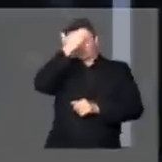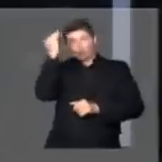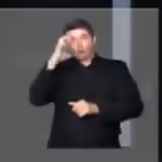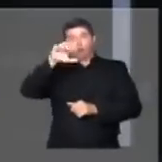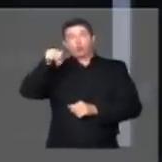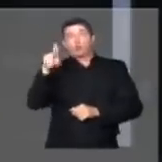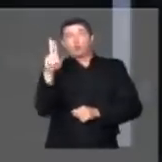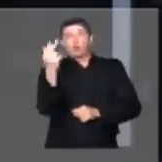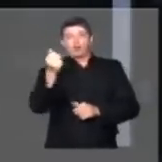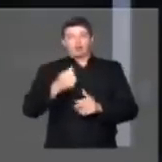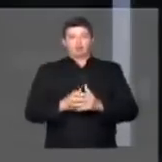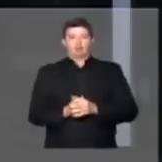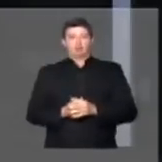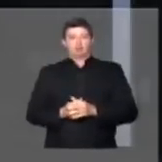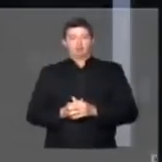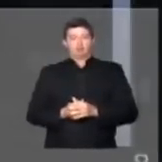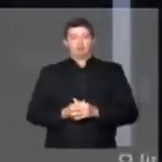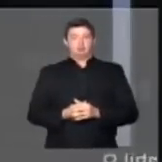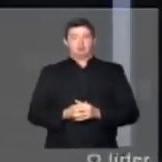Cunha.